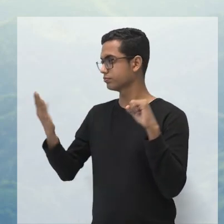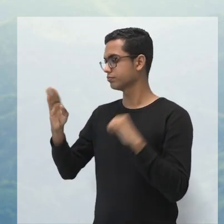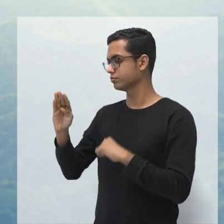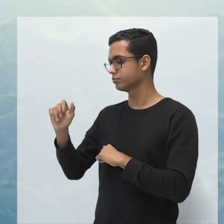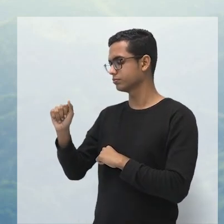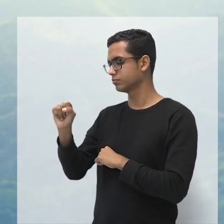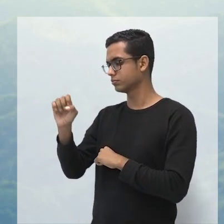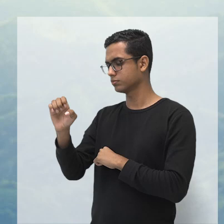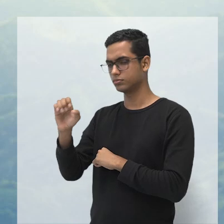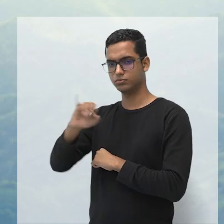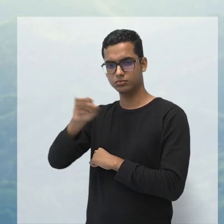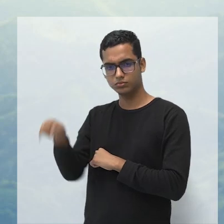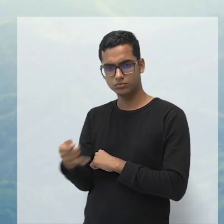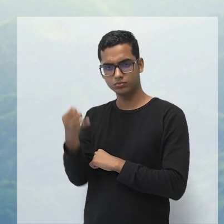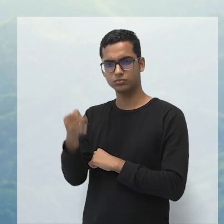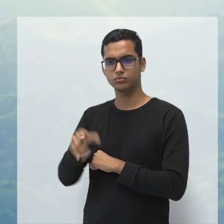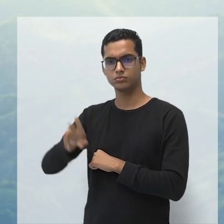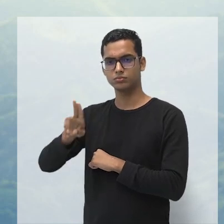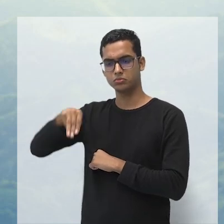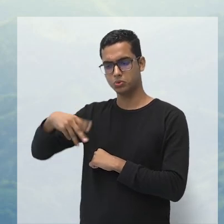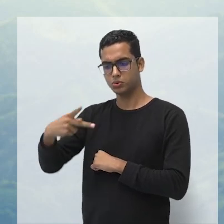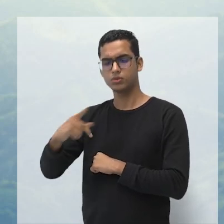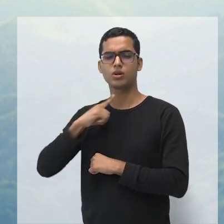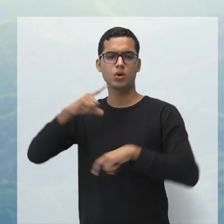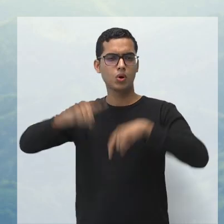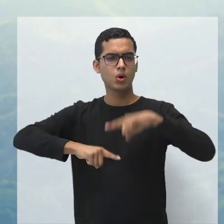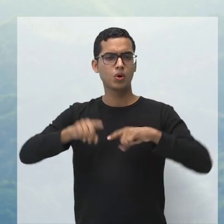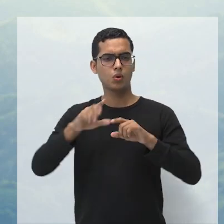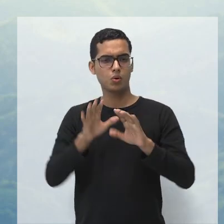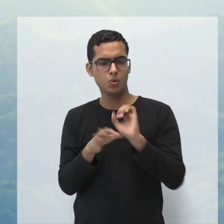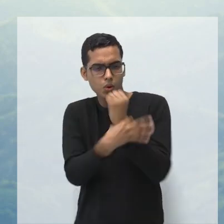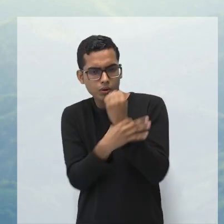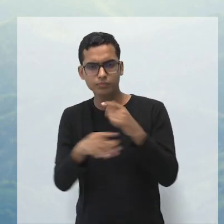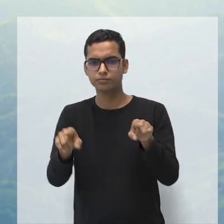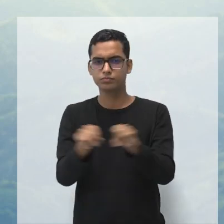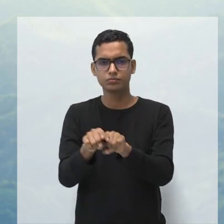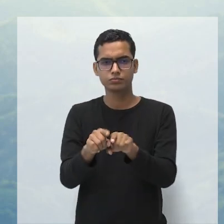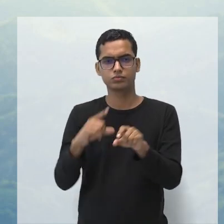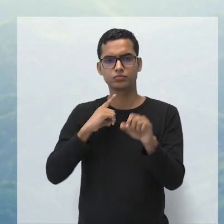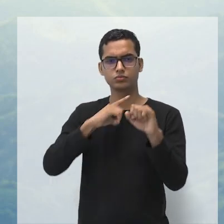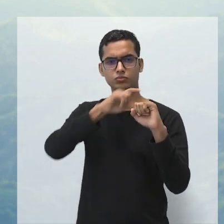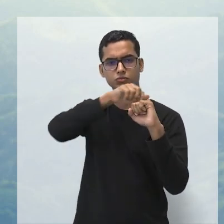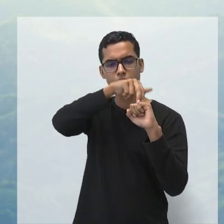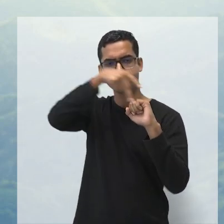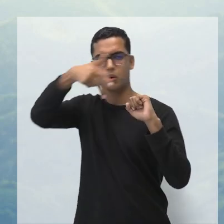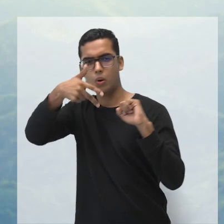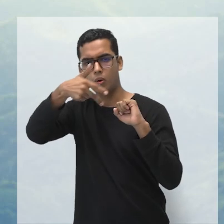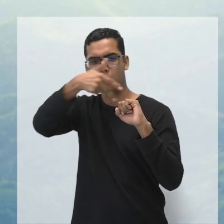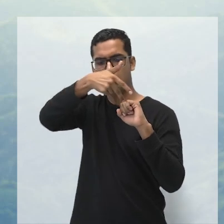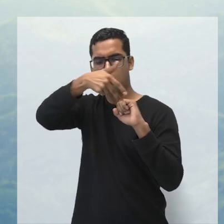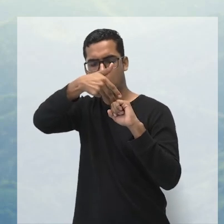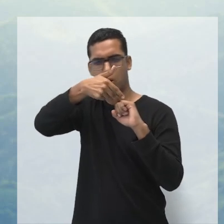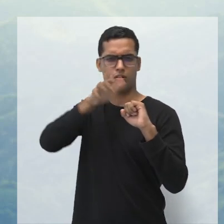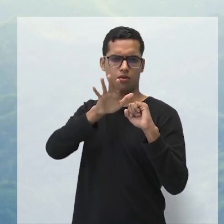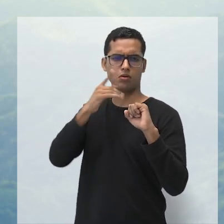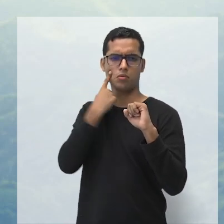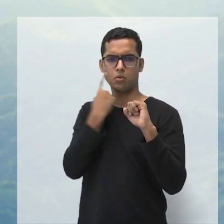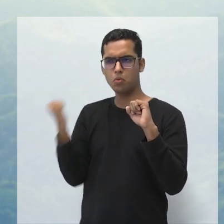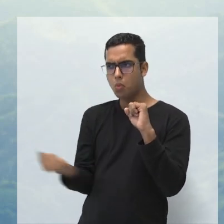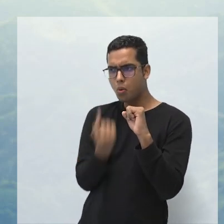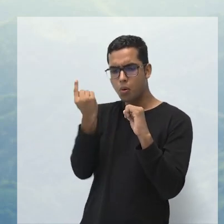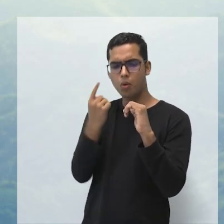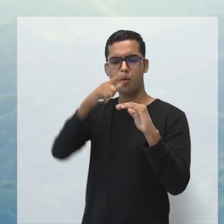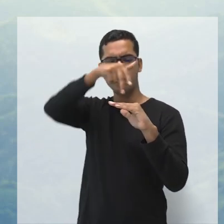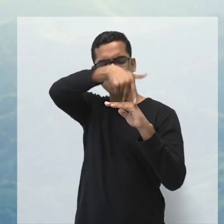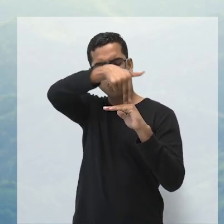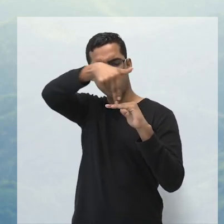jump. Claro que com todos os equipamentos de segurança, a gente não se arrisca a chegar ali na beirada, ali, muito alto,